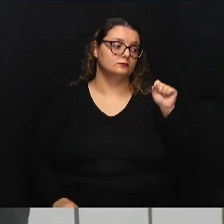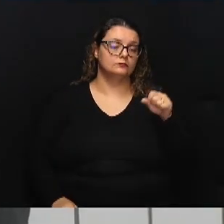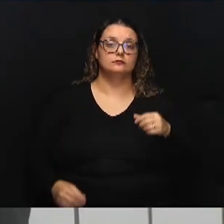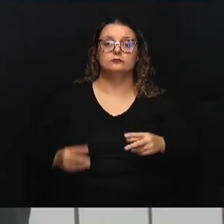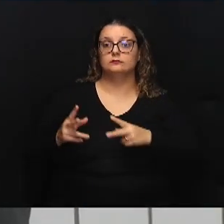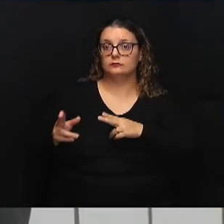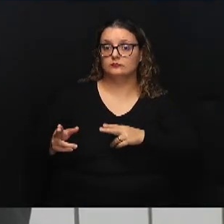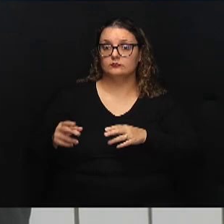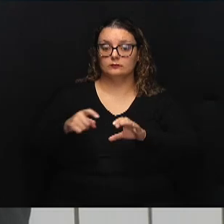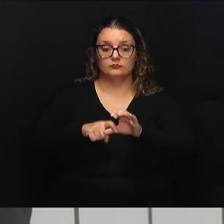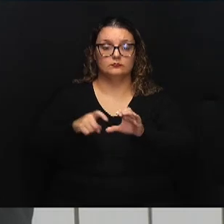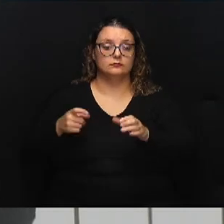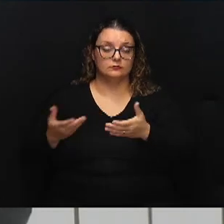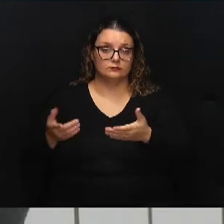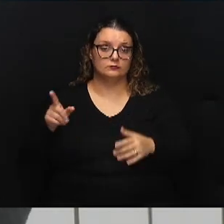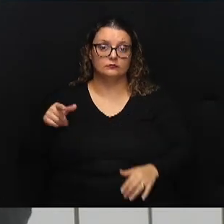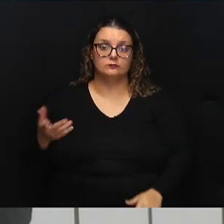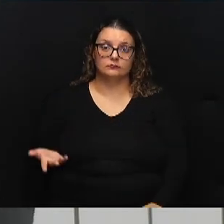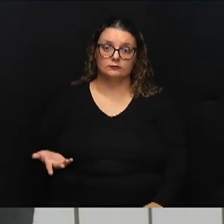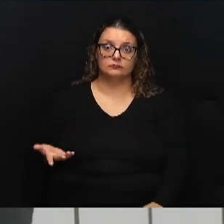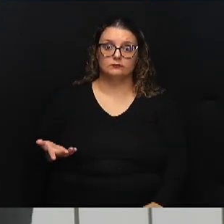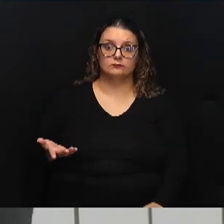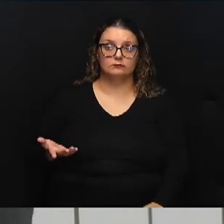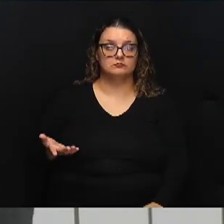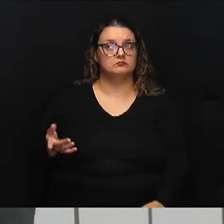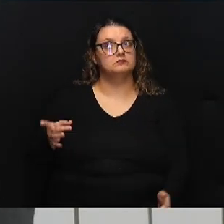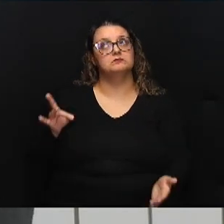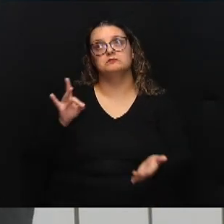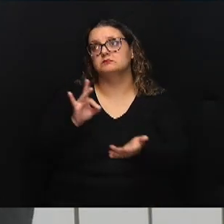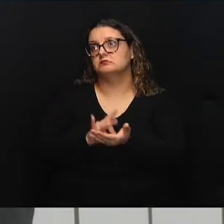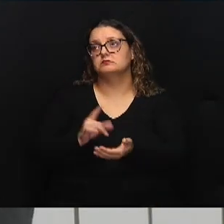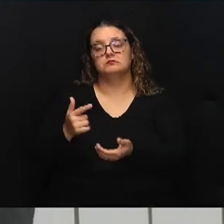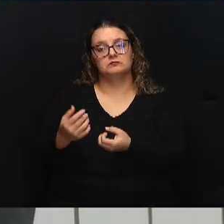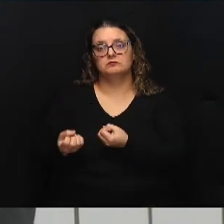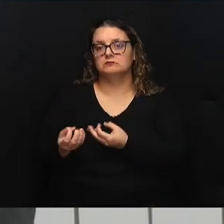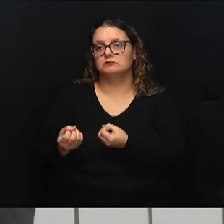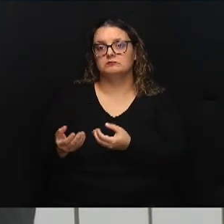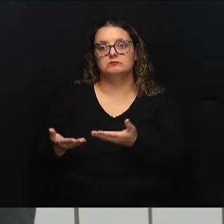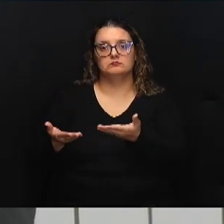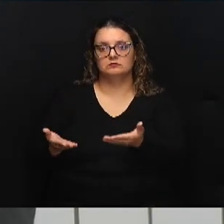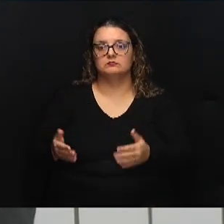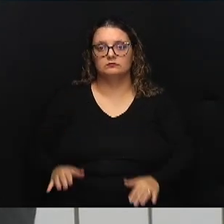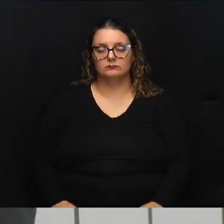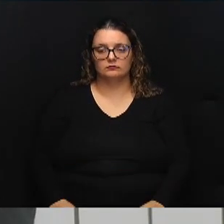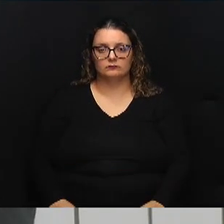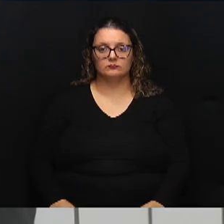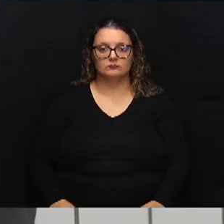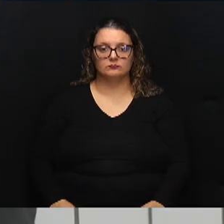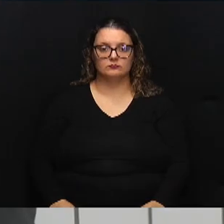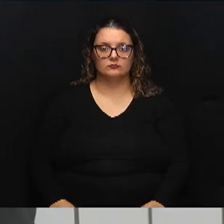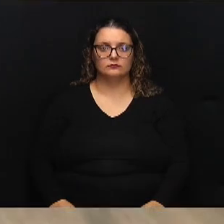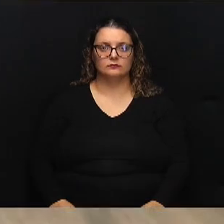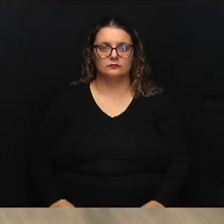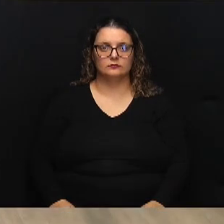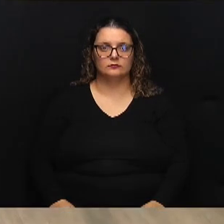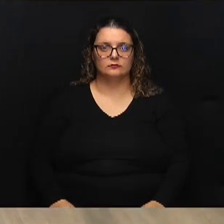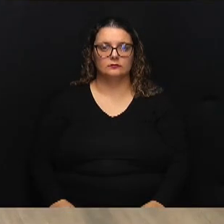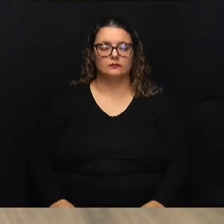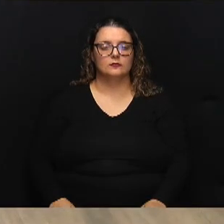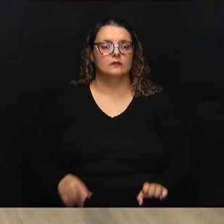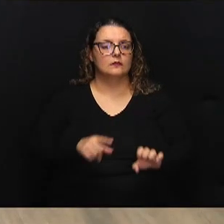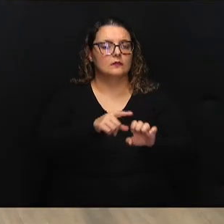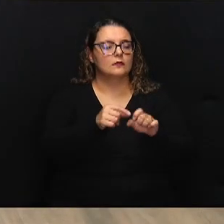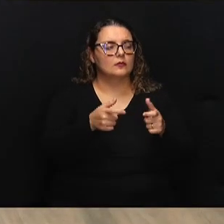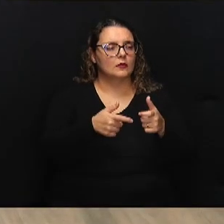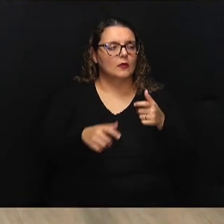ele é independente, realmente eu não tenho essa informação para te dar. Esses microempreendedores, será